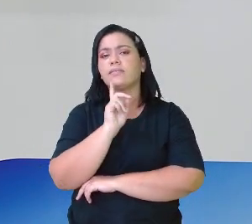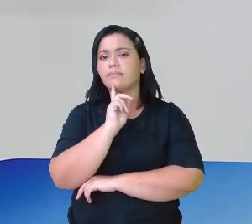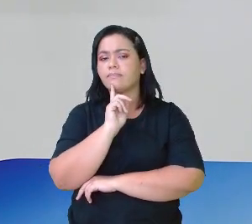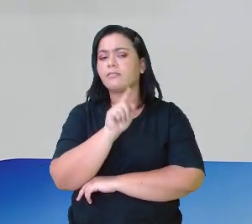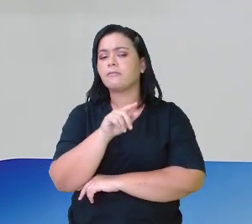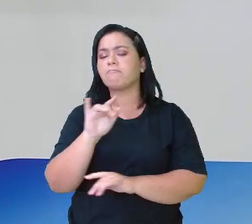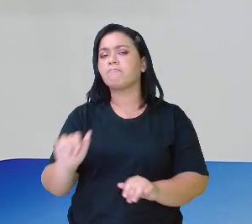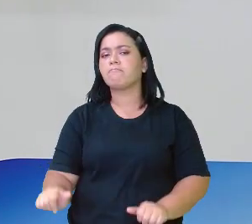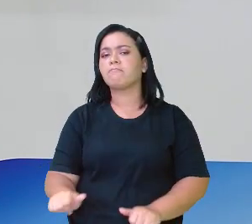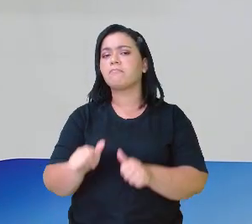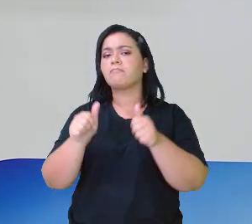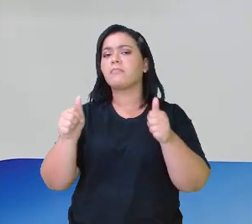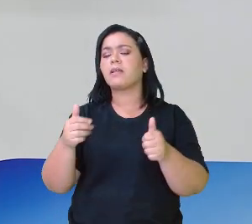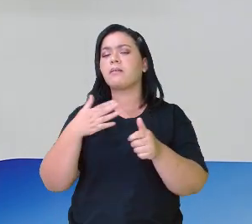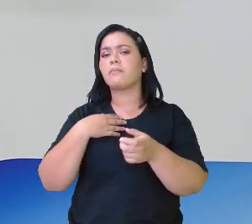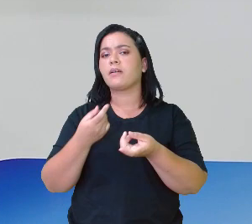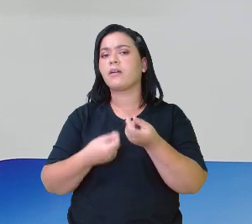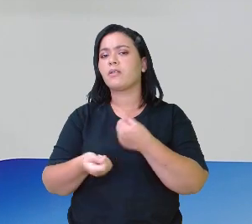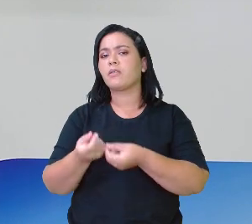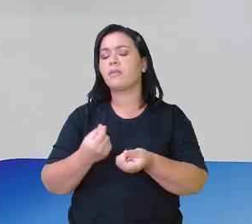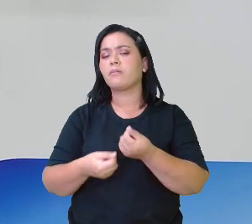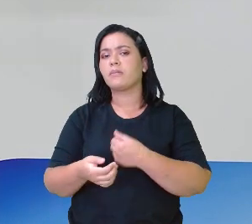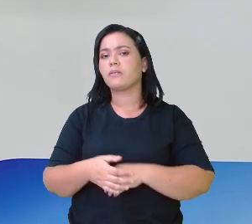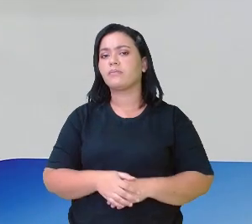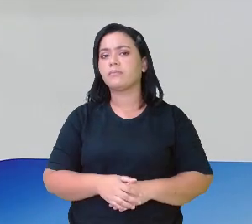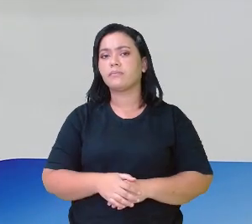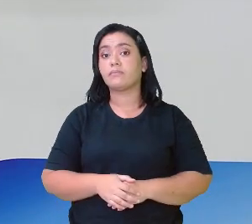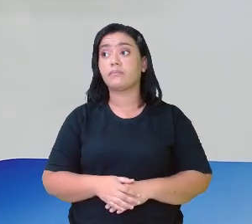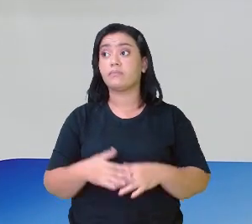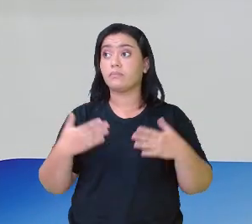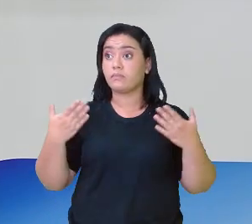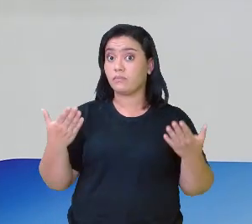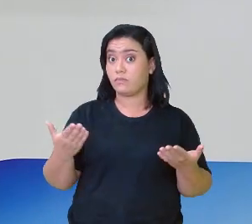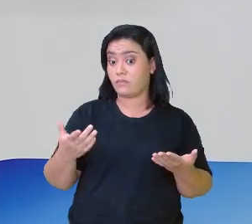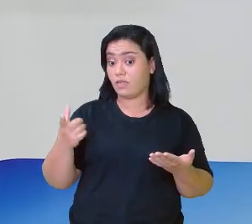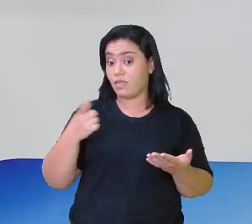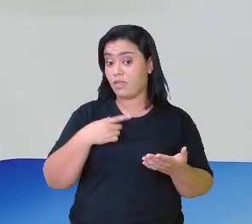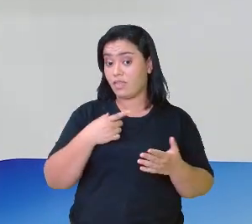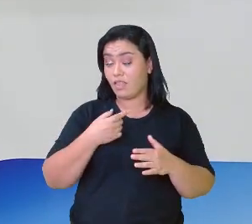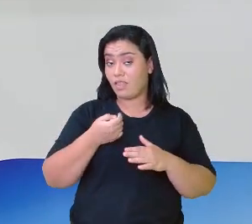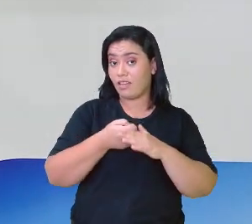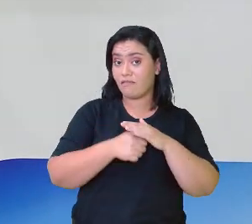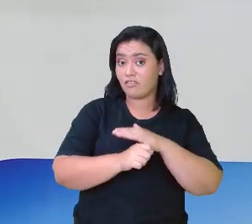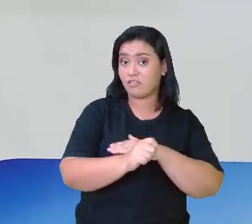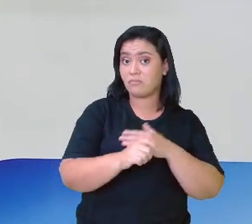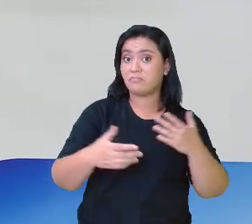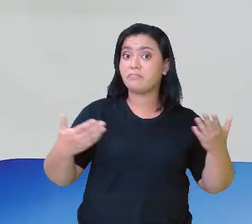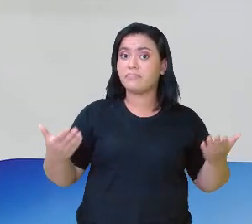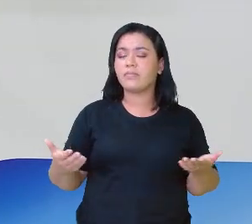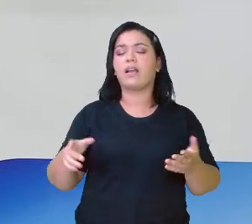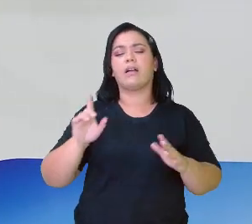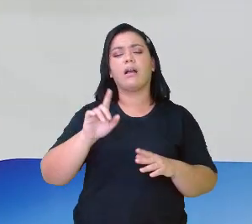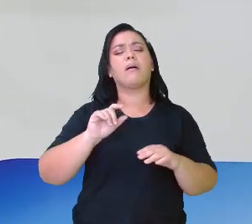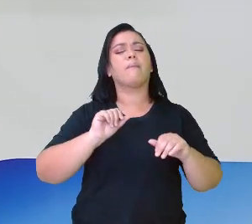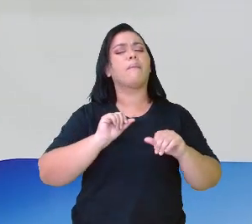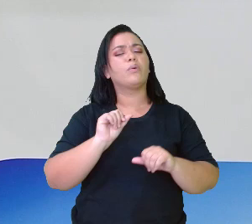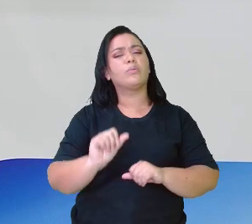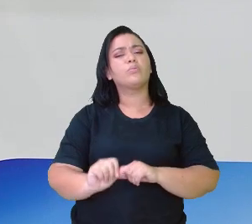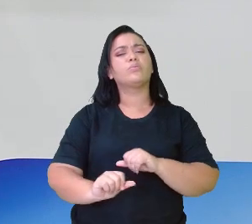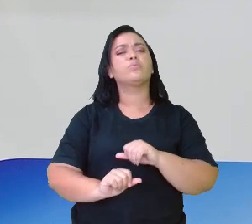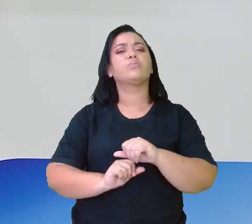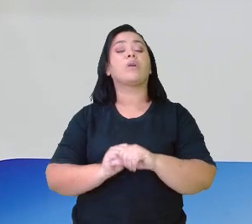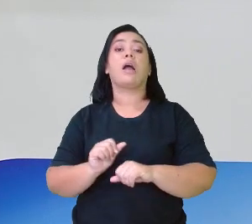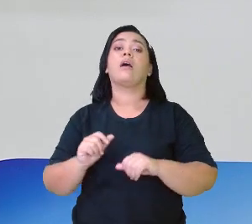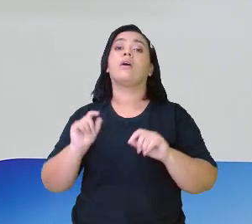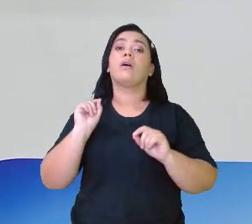para melhorar a minha economia, para ter investimentos. Tudo isso foi mudando. E